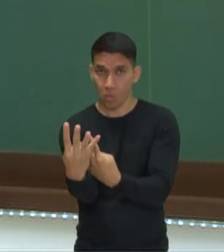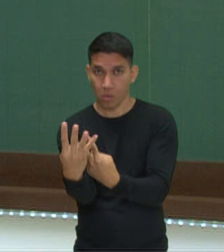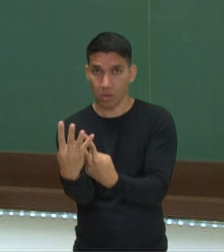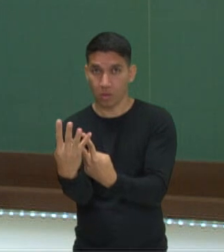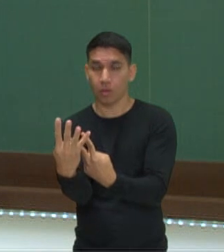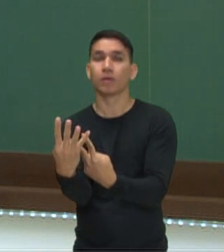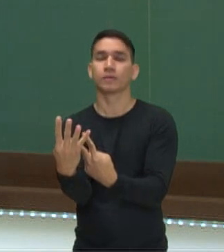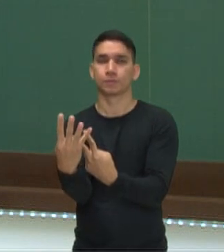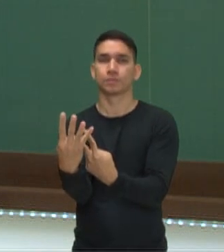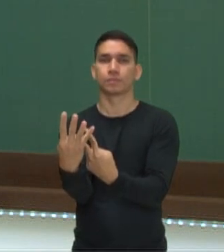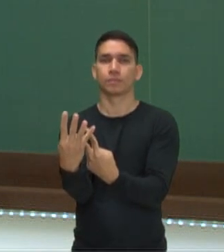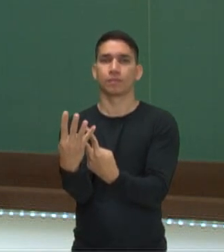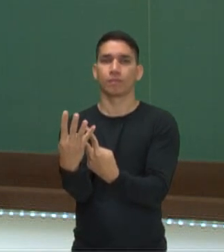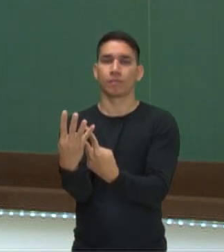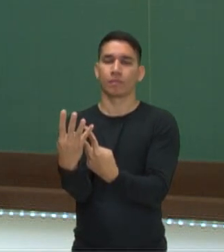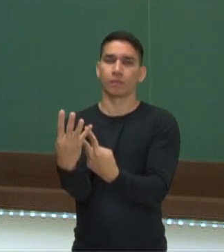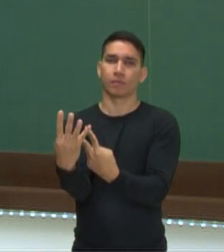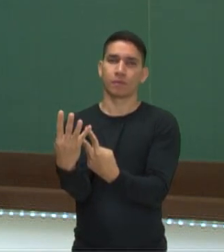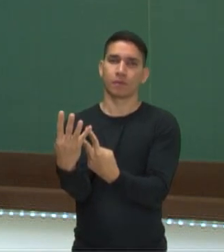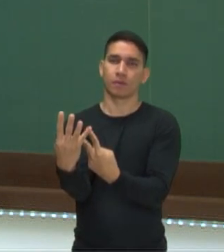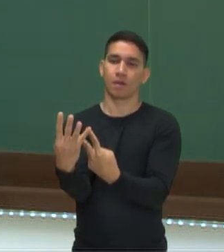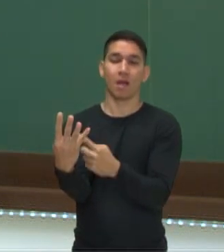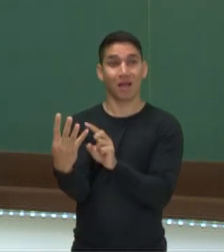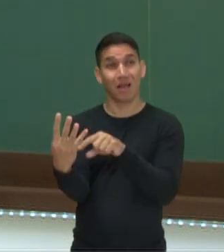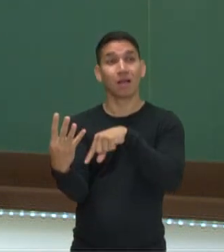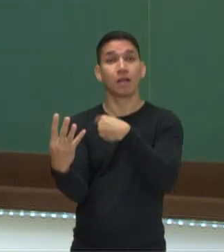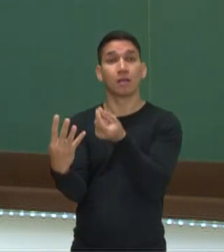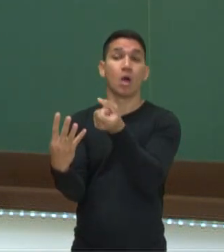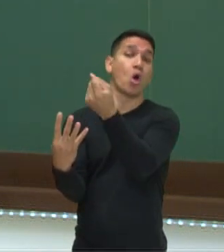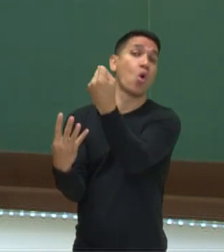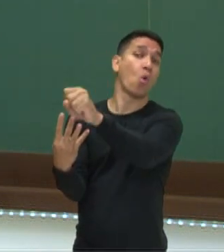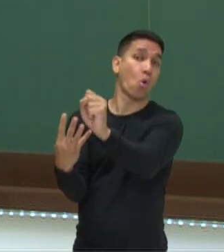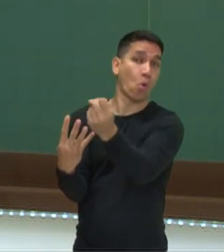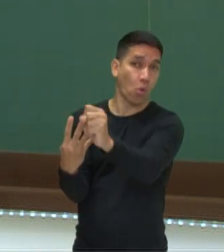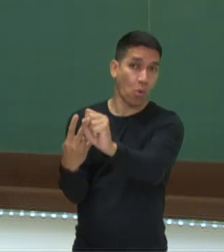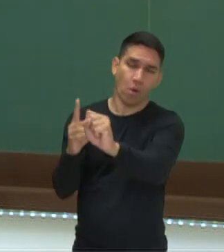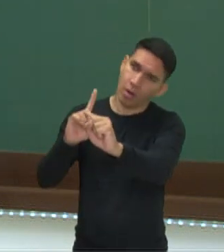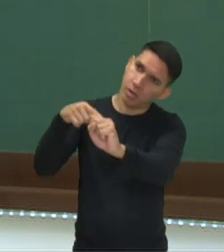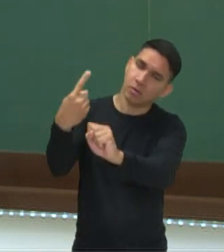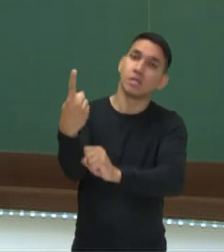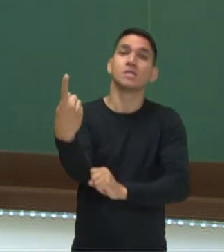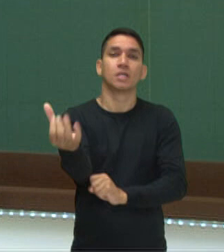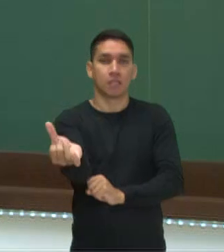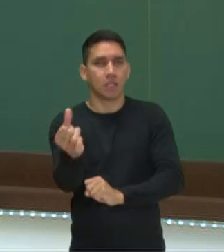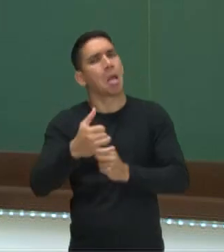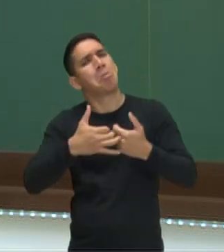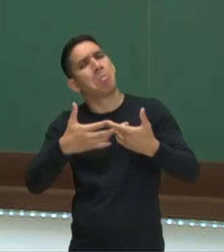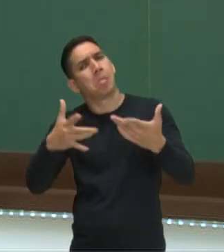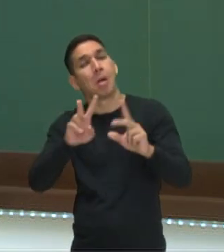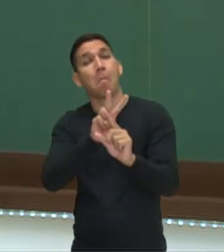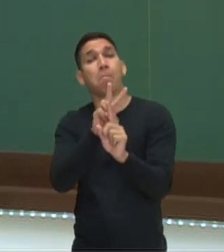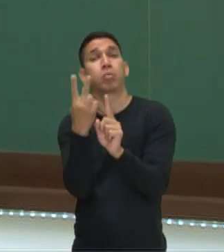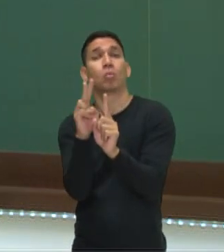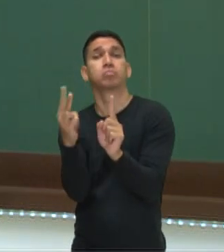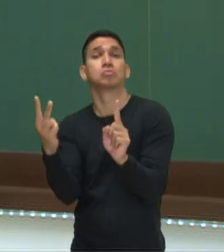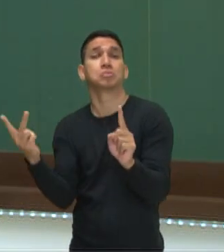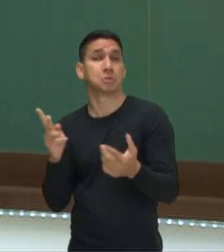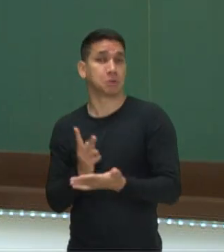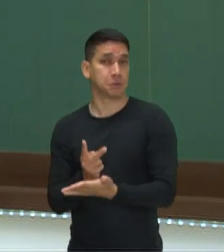mais um minuto depois dobrou, de 2 foi para 4, de 4 para 8, de 8 para 16 e assim vai